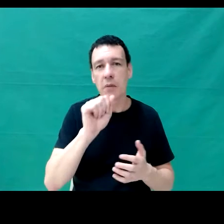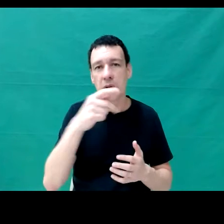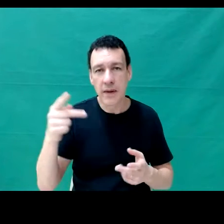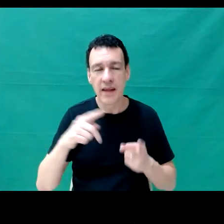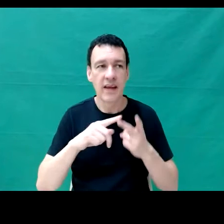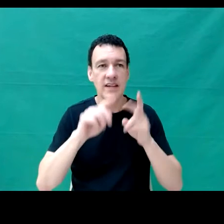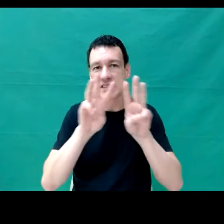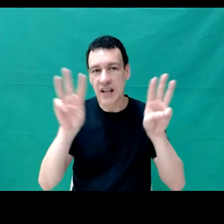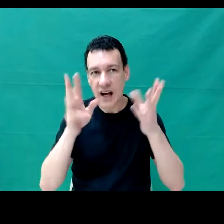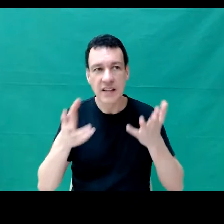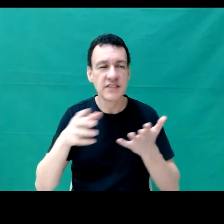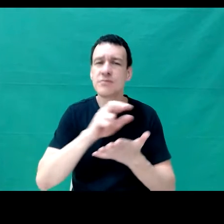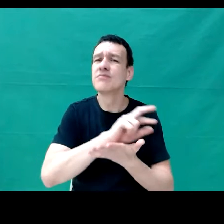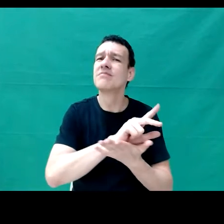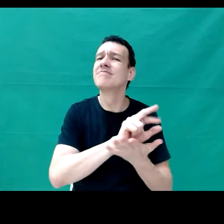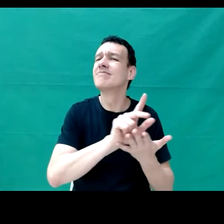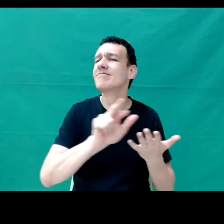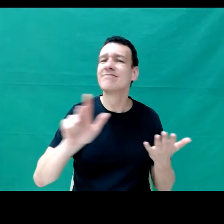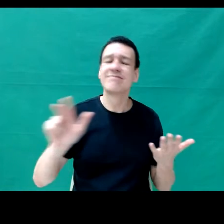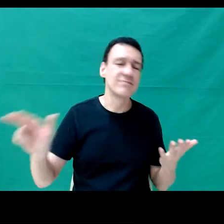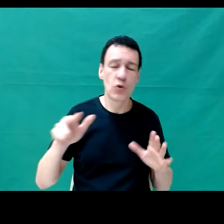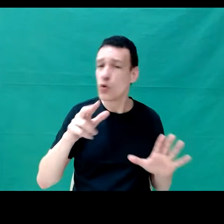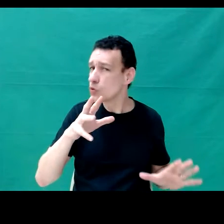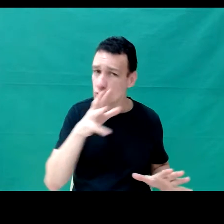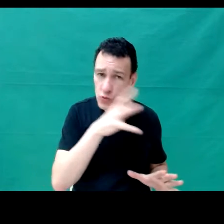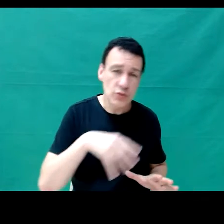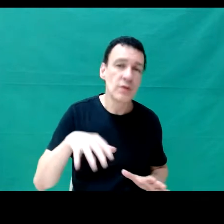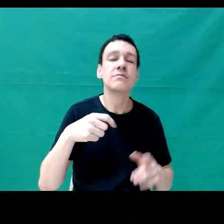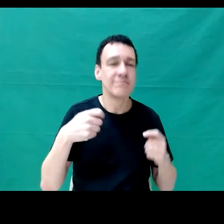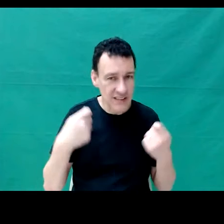sites, essas coisas, né, essas plataformas, né,